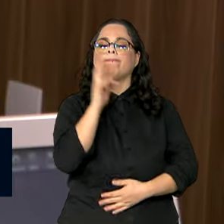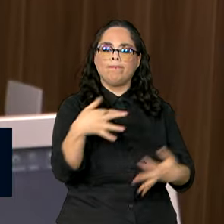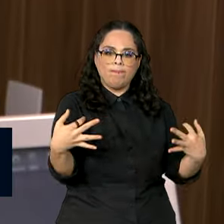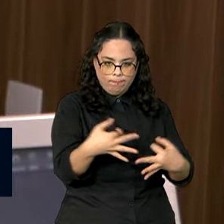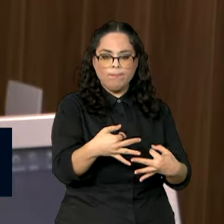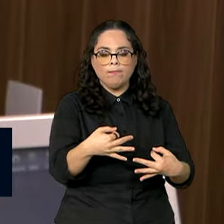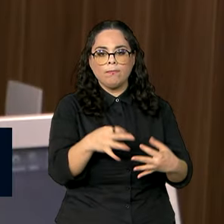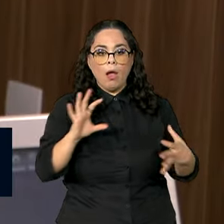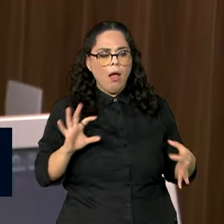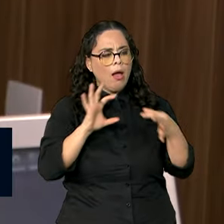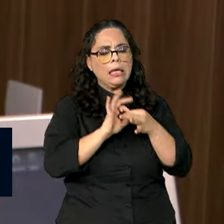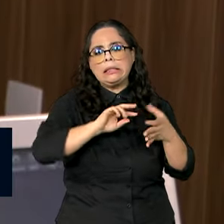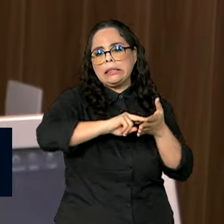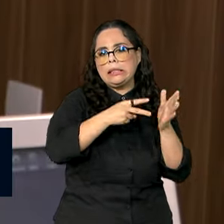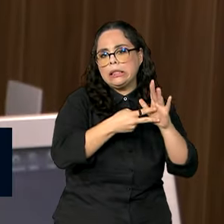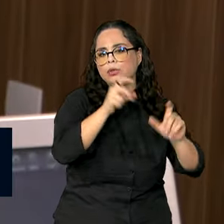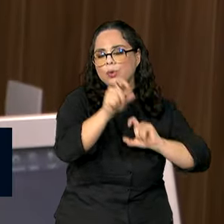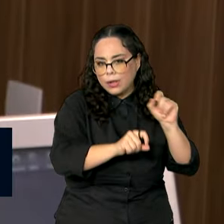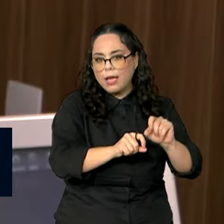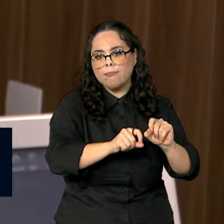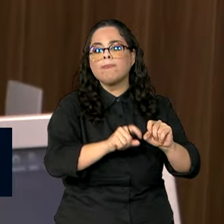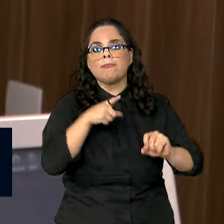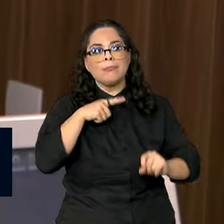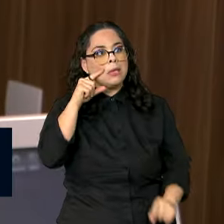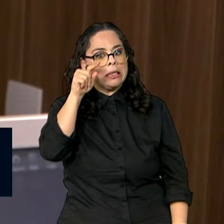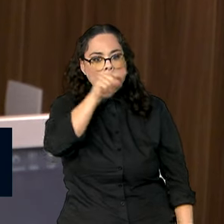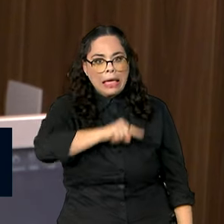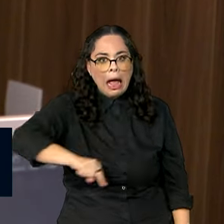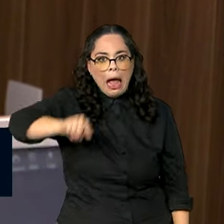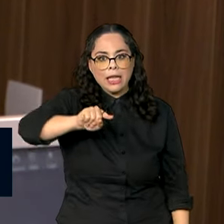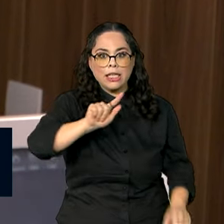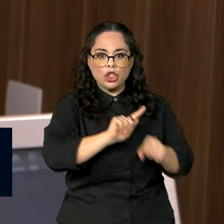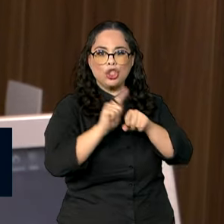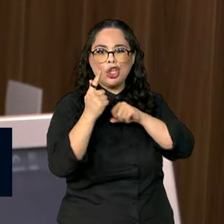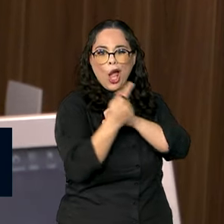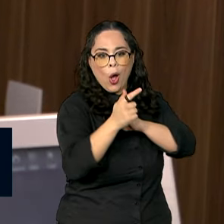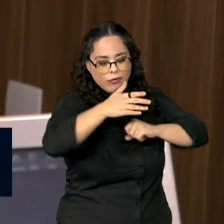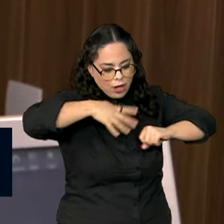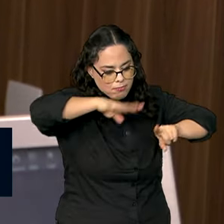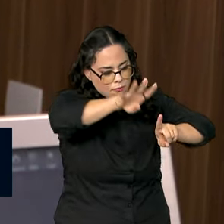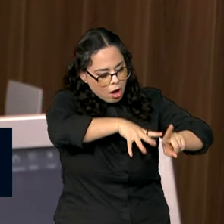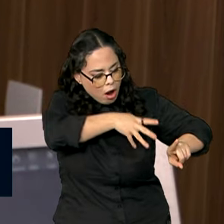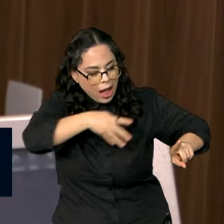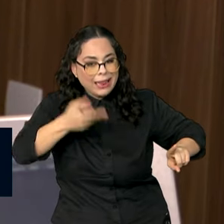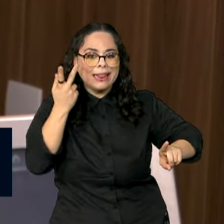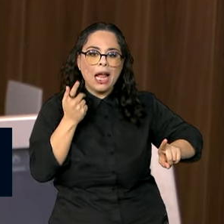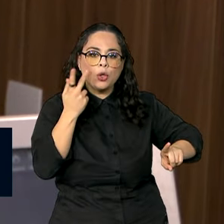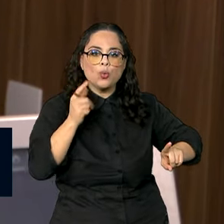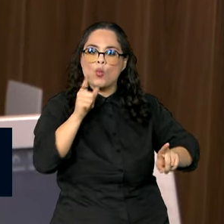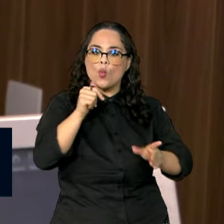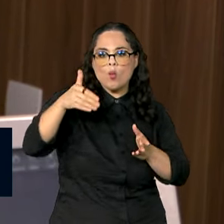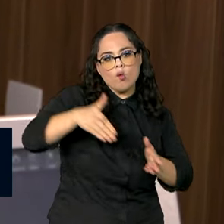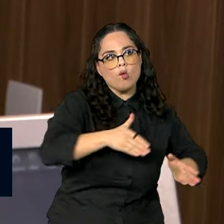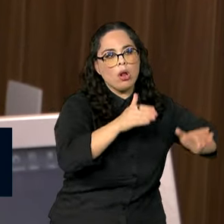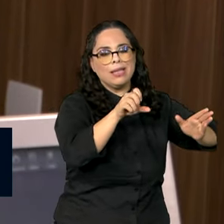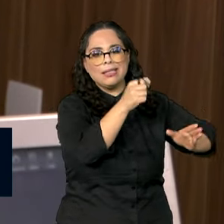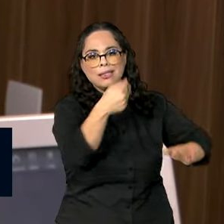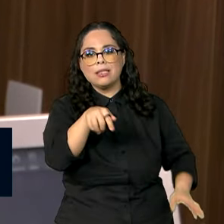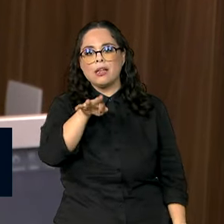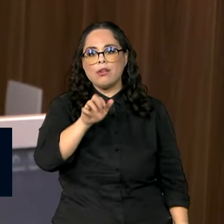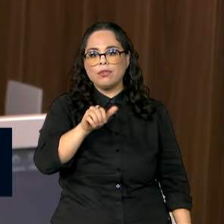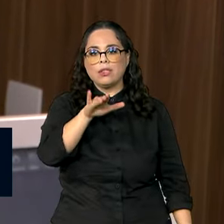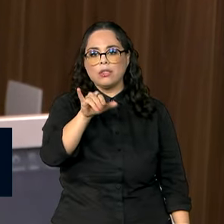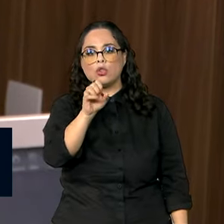verdade, é que se a gente levar em consideração a condição geográfica natural do Rio São Francisco, ele atende só parte dos estados da